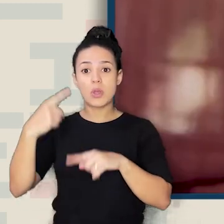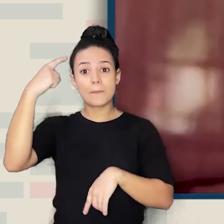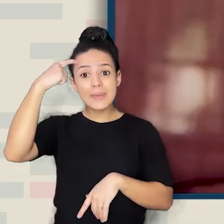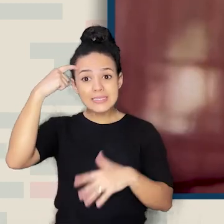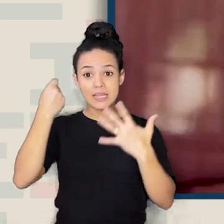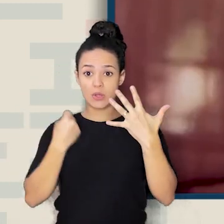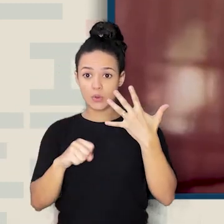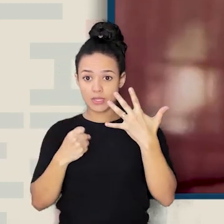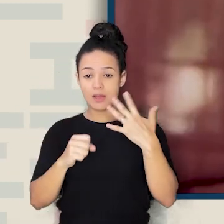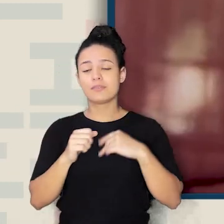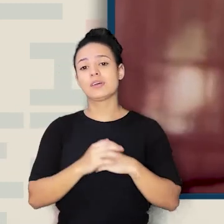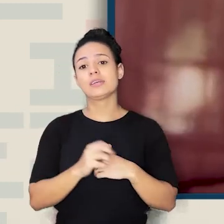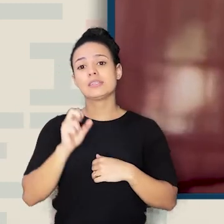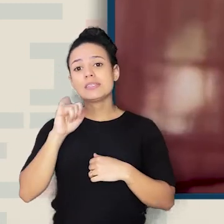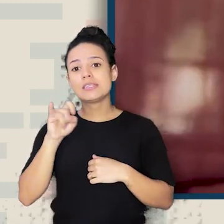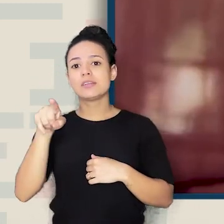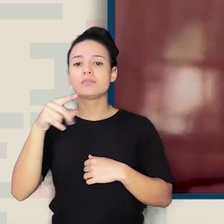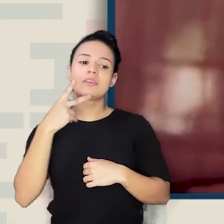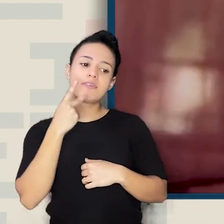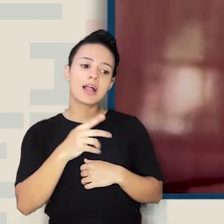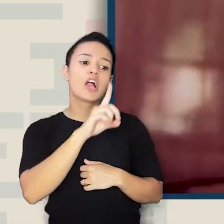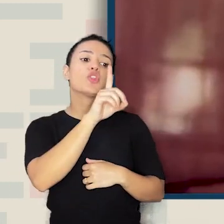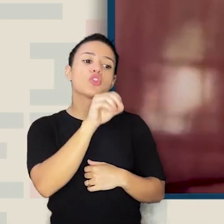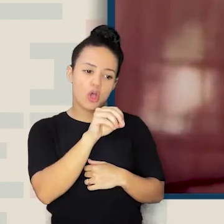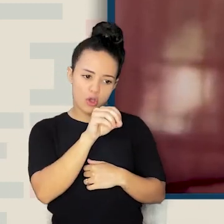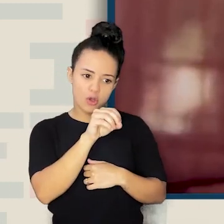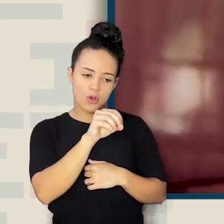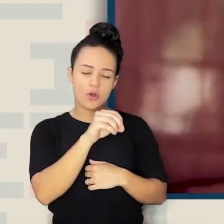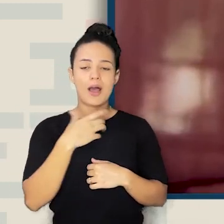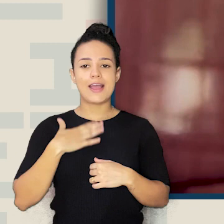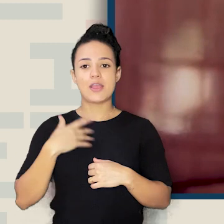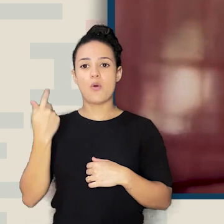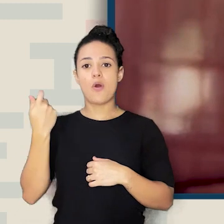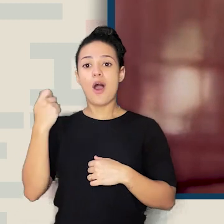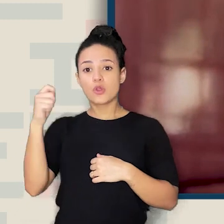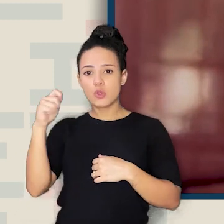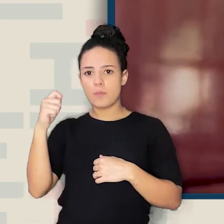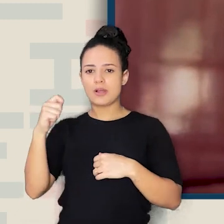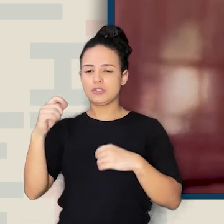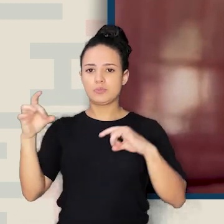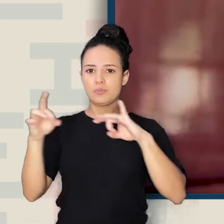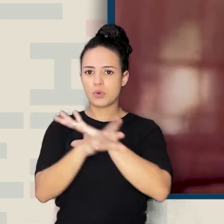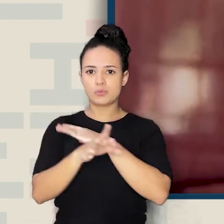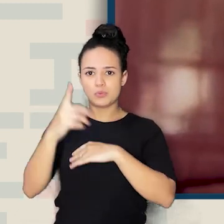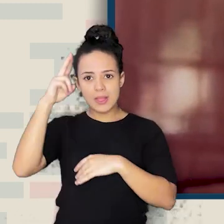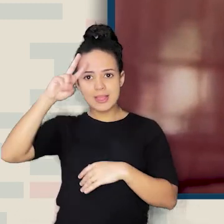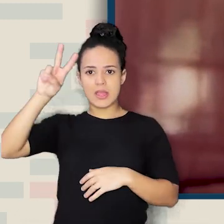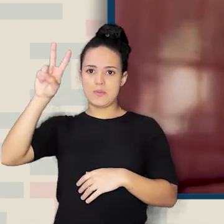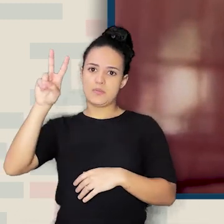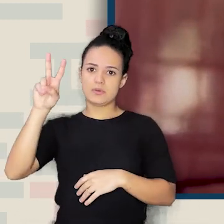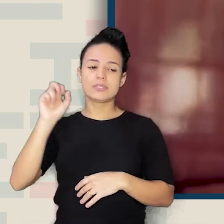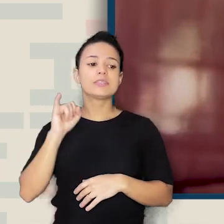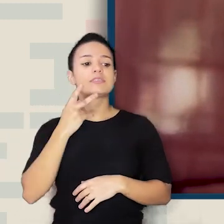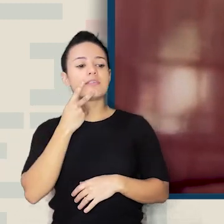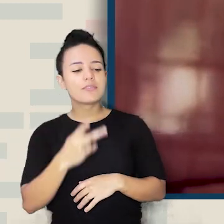nessa oitava aqui, se você me disser, partindo de dó, automaticamente eu já vem na hora. Se você me disser, monta um